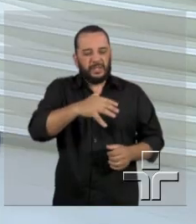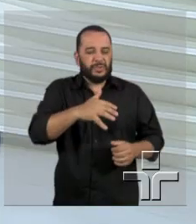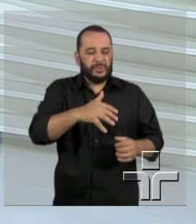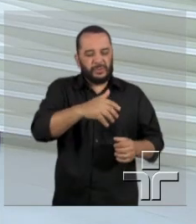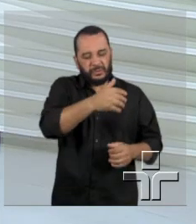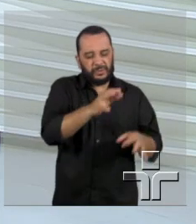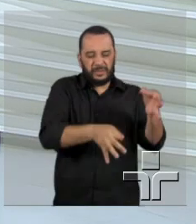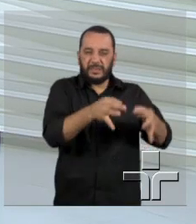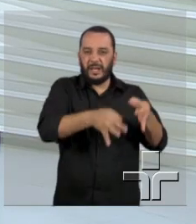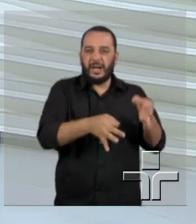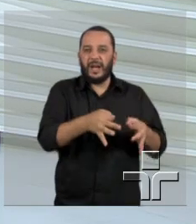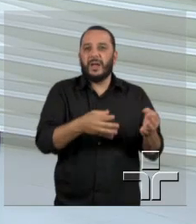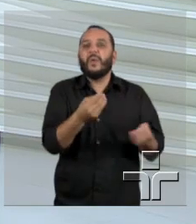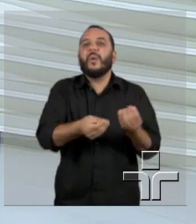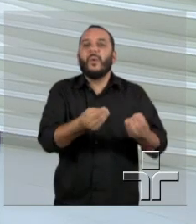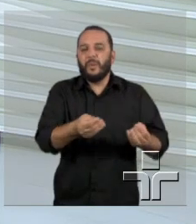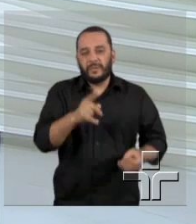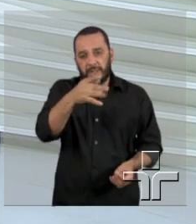a imparcialidade